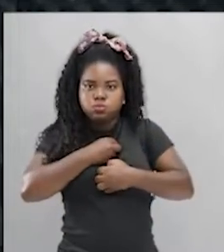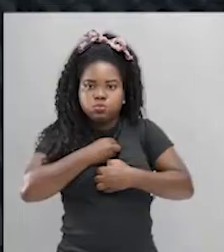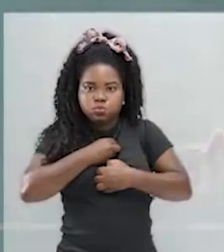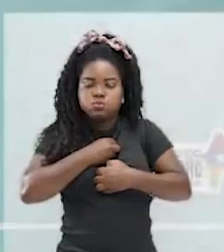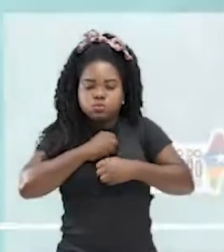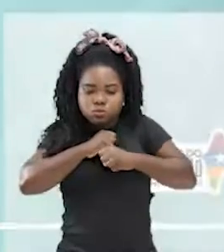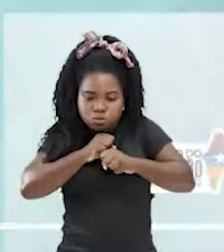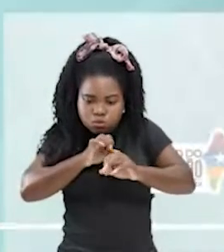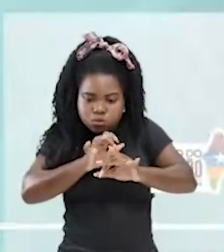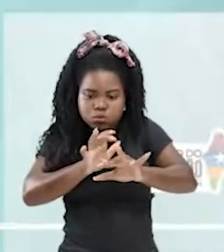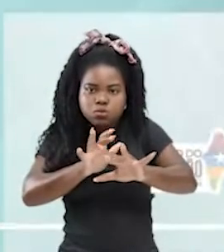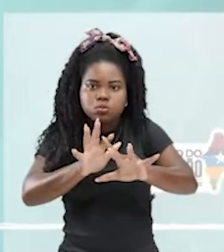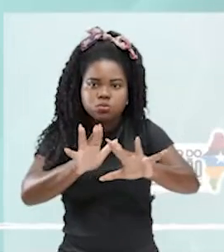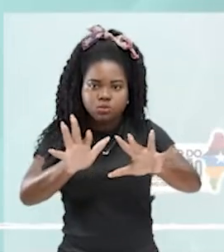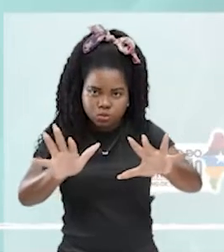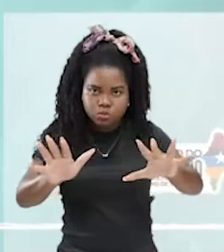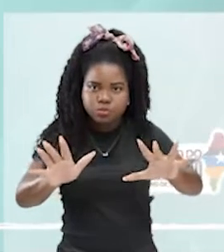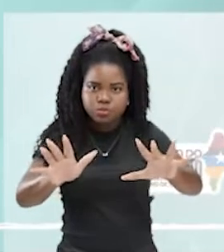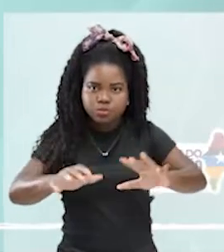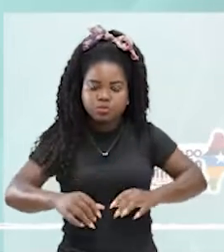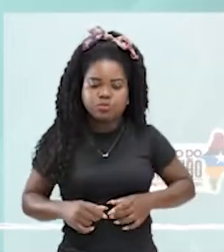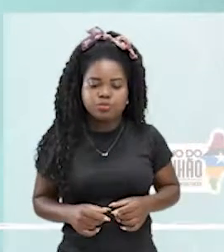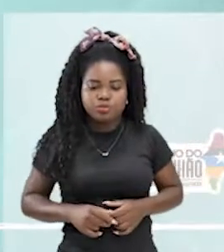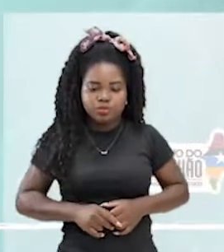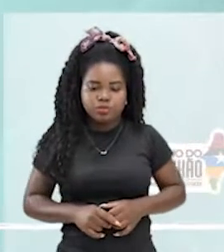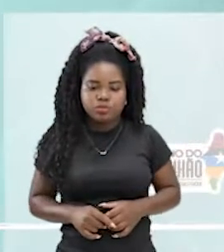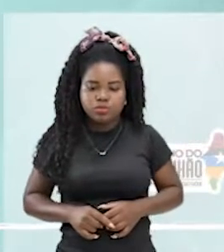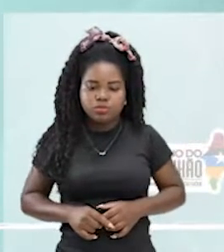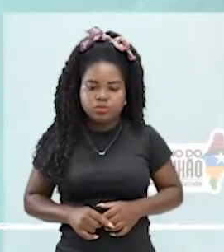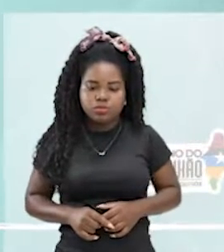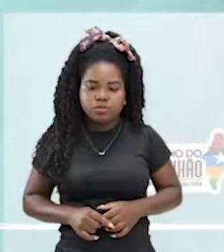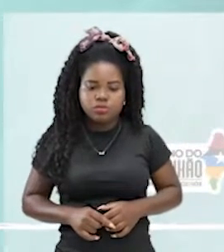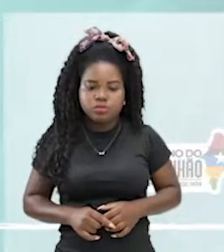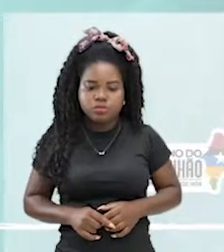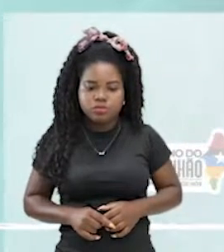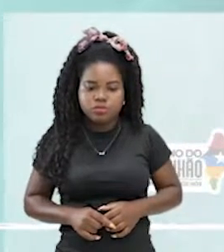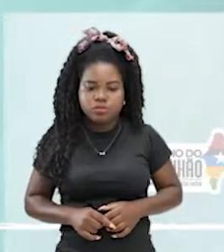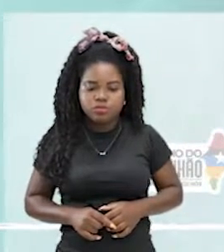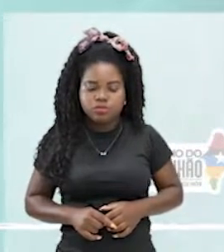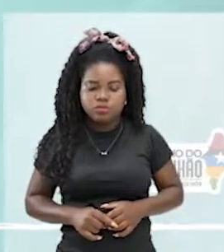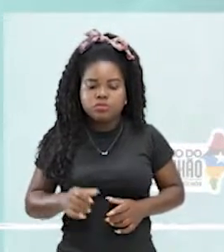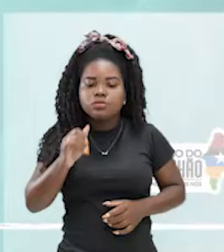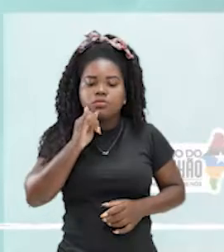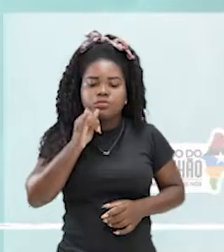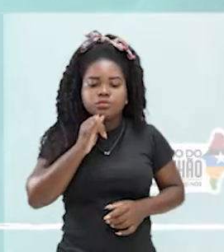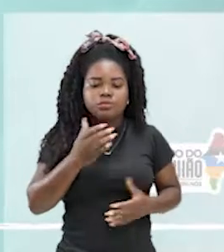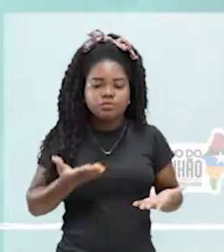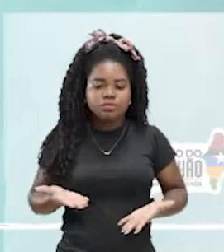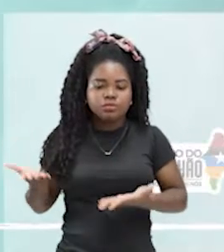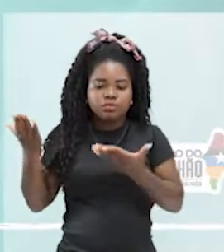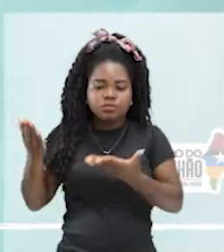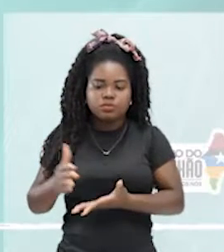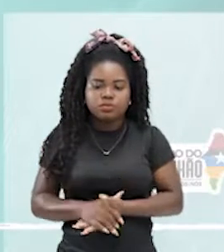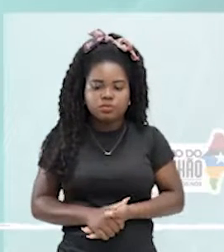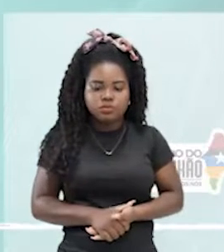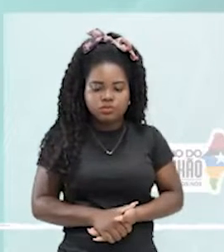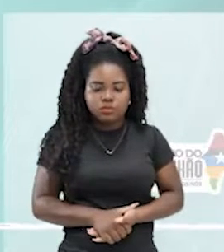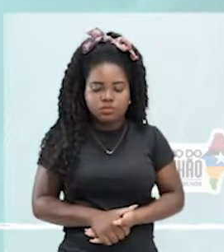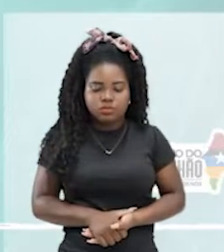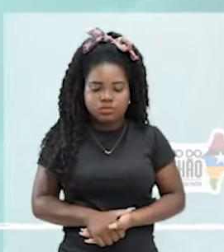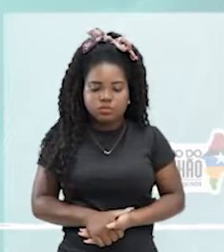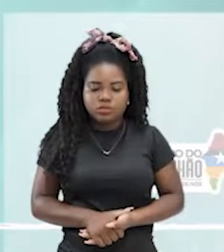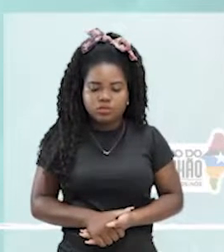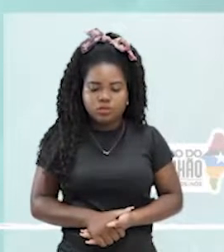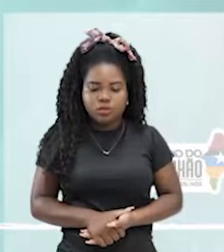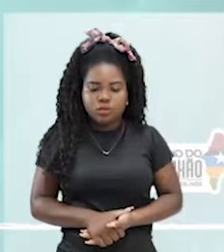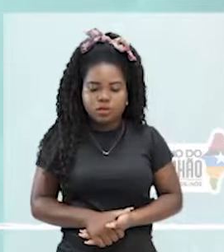ver esse corpo em movimento passam a ser mais importantes. Eu coloquei, por exemplo, aqui a história do homem que ouve Mozart e a da moça que